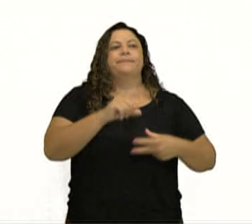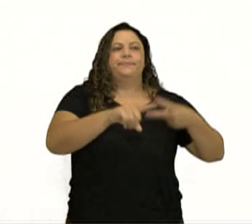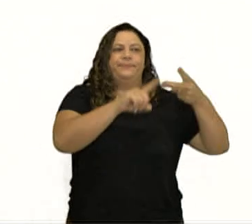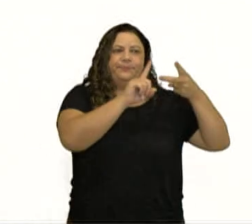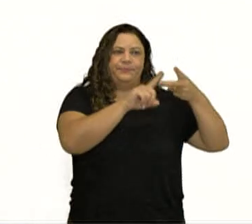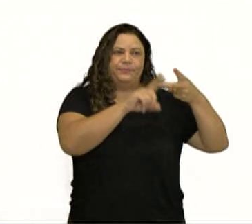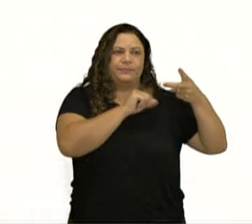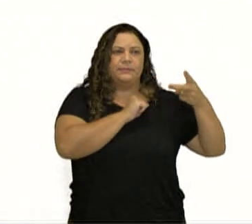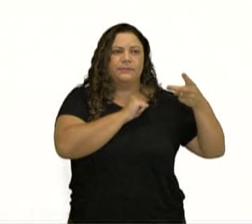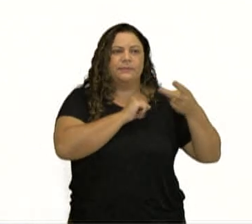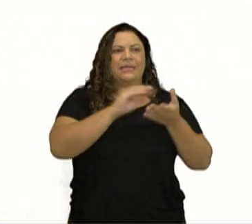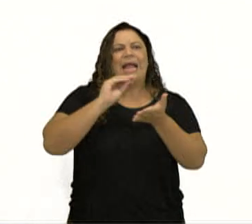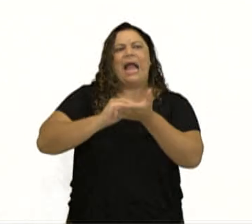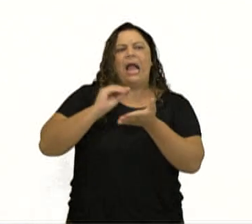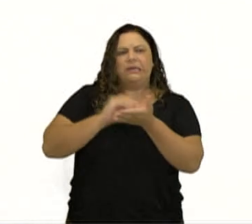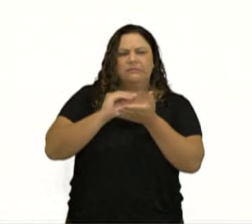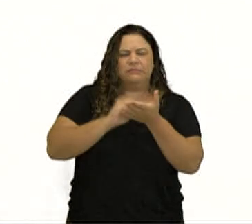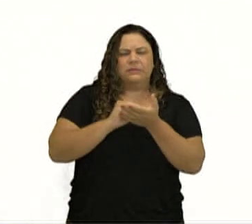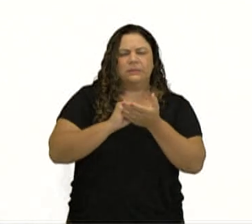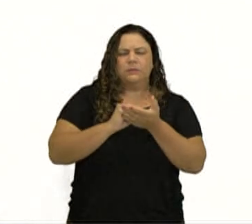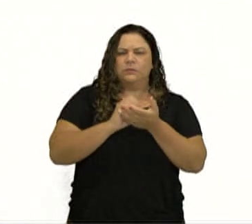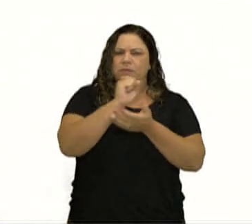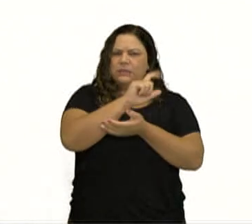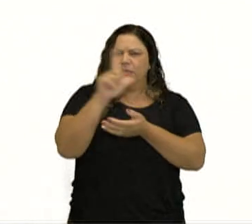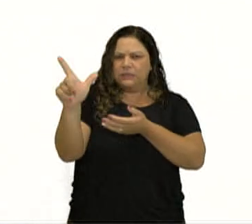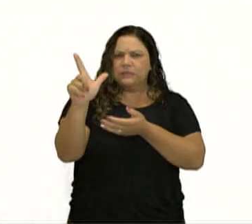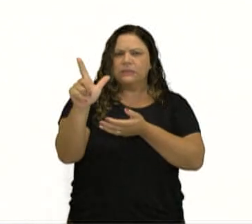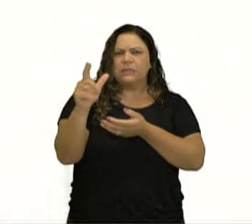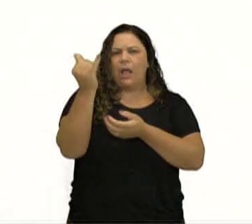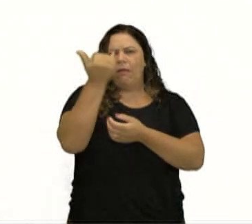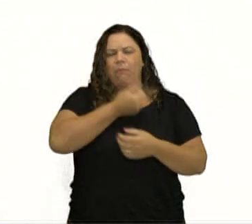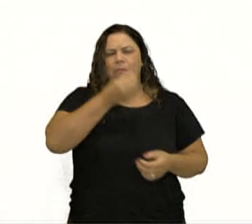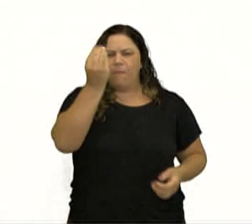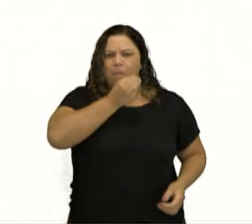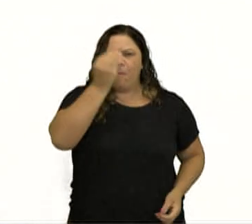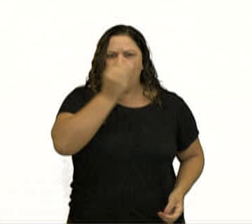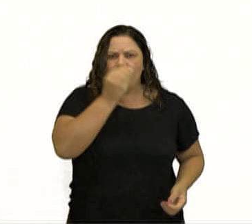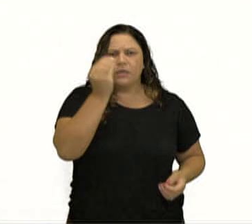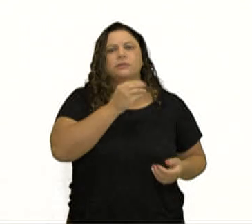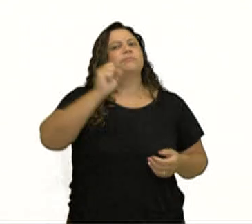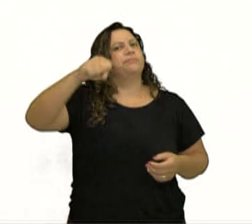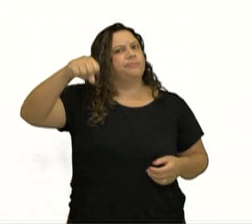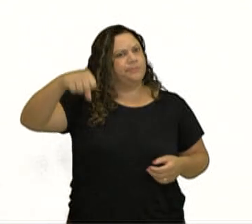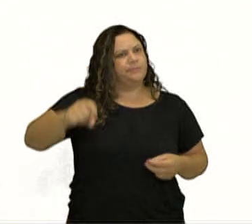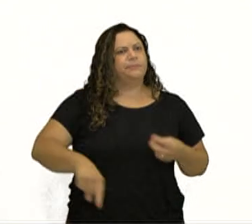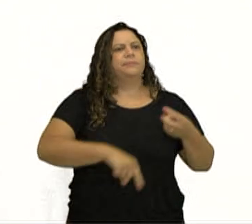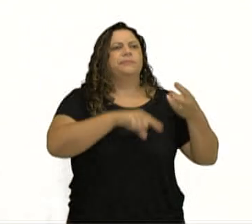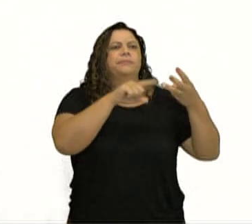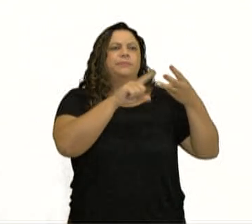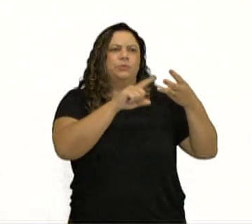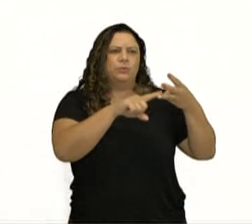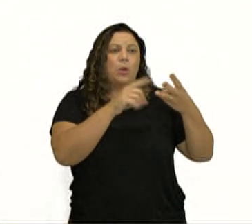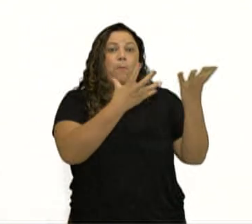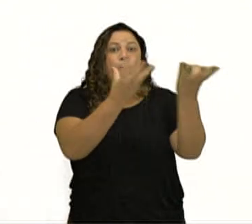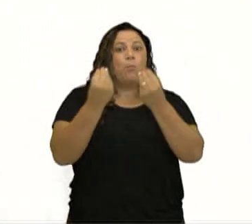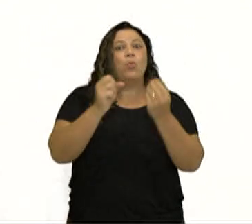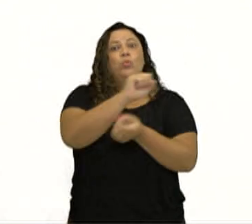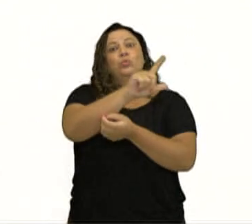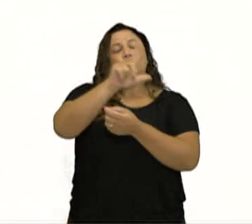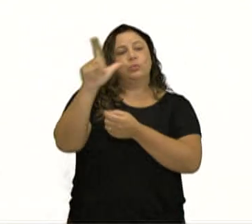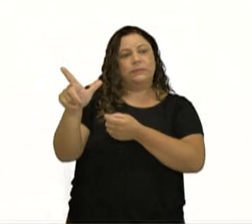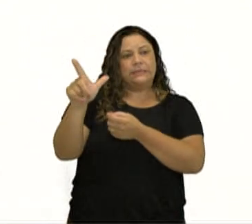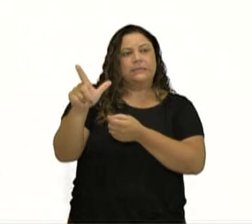Certo. A falta de sal na alimentação pode causar fraqueza no indivíduo. Certo. O excesso de